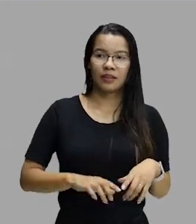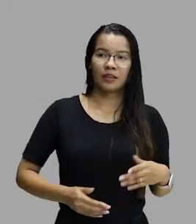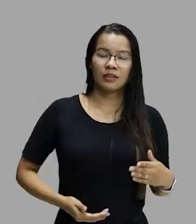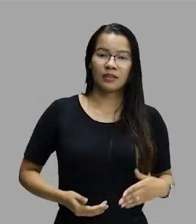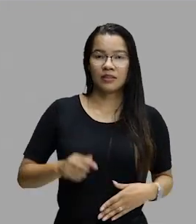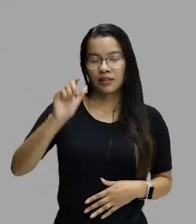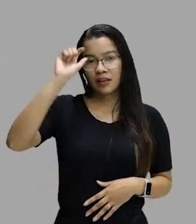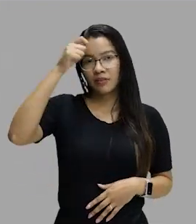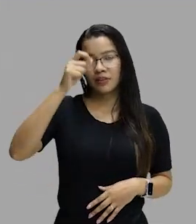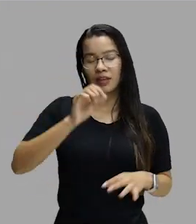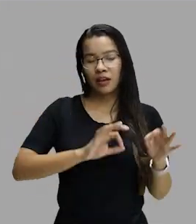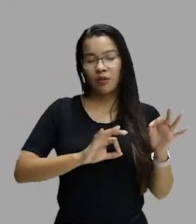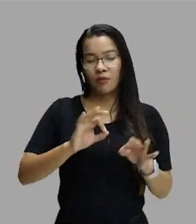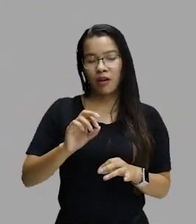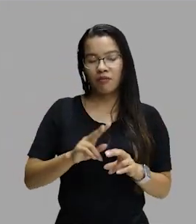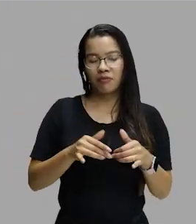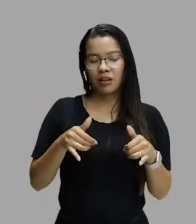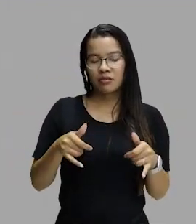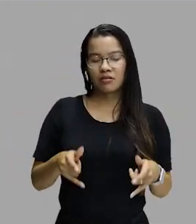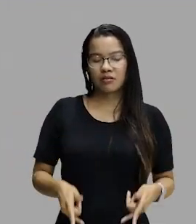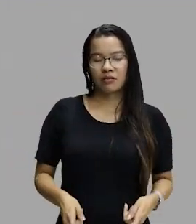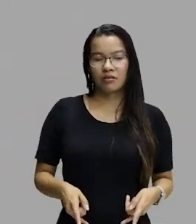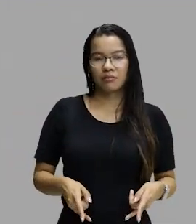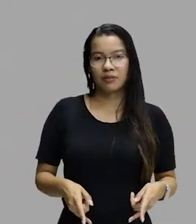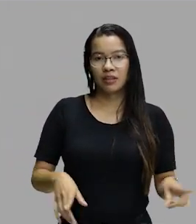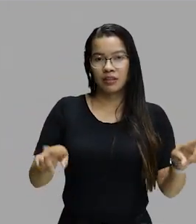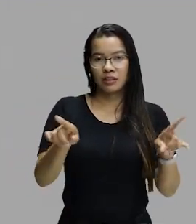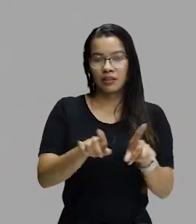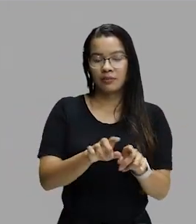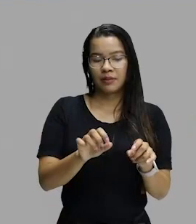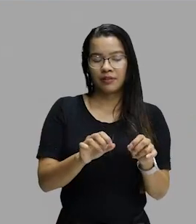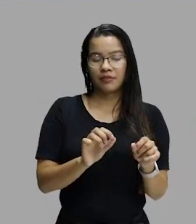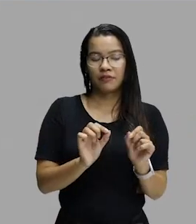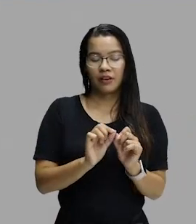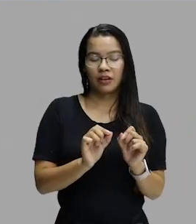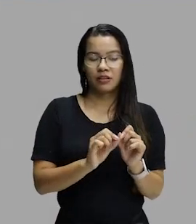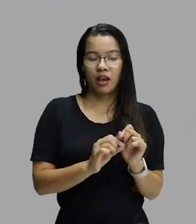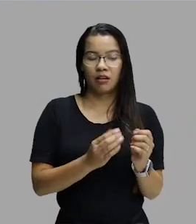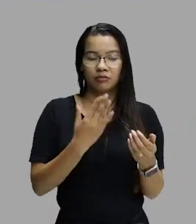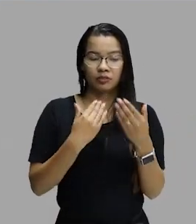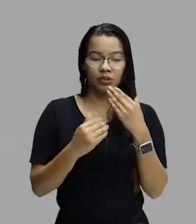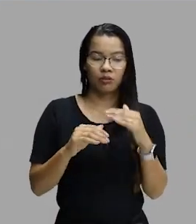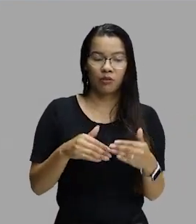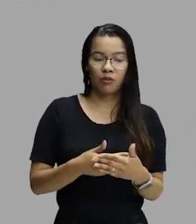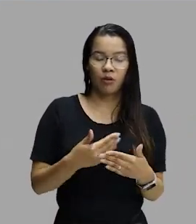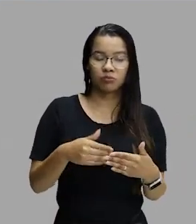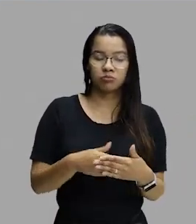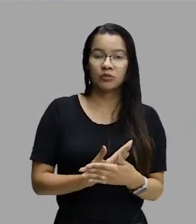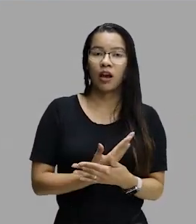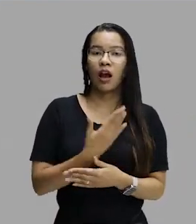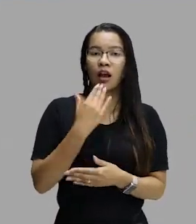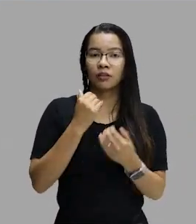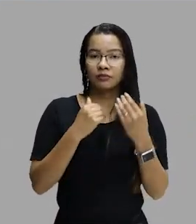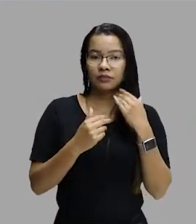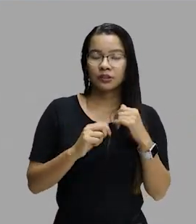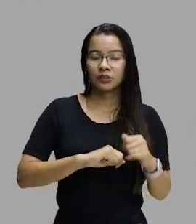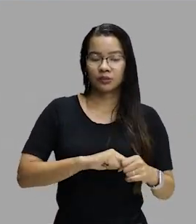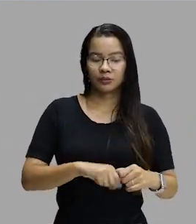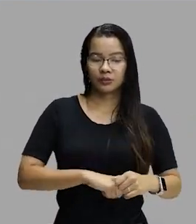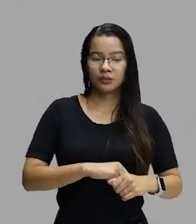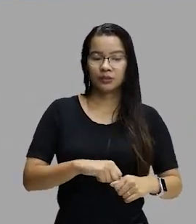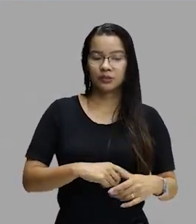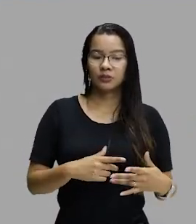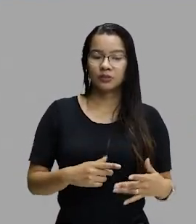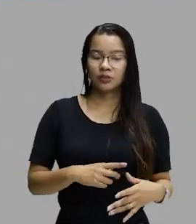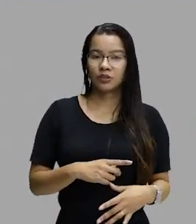arrumar as camas das suas senhoras, fazer a comida. Então, eles tinham esses privilégios dentro dessa situação não